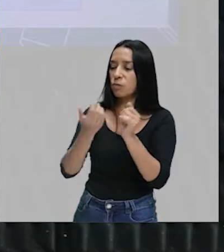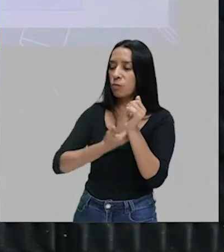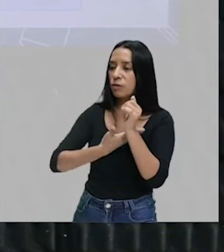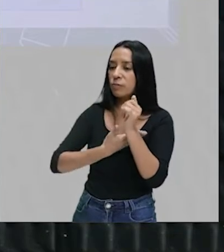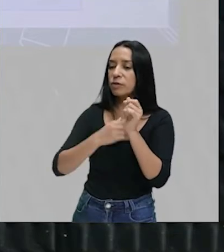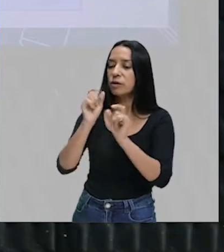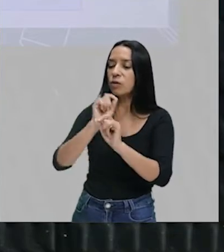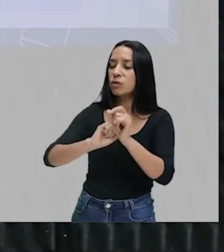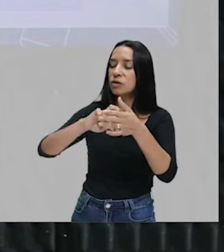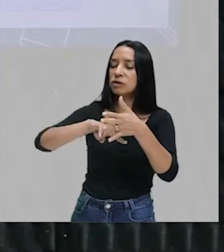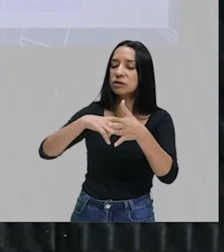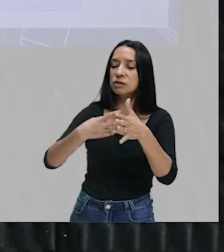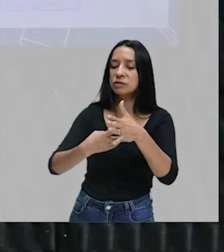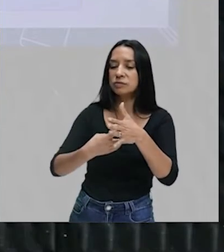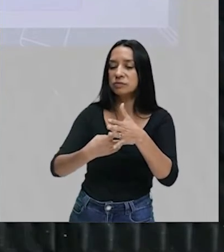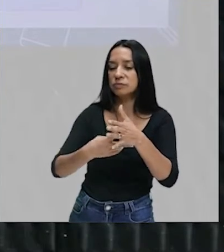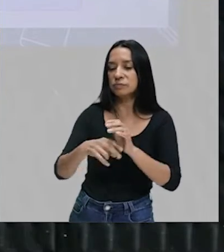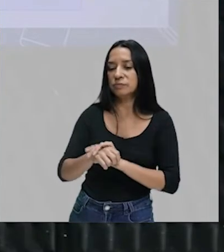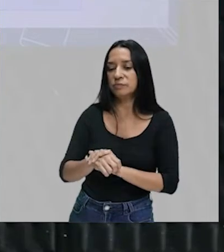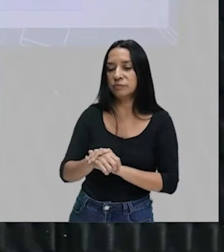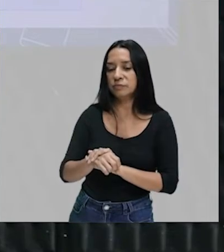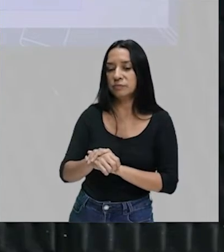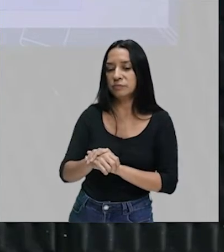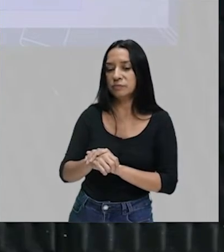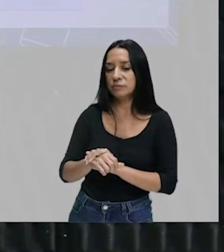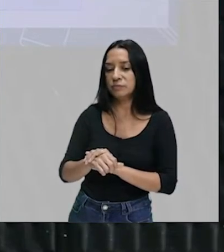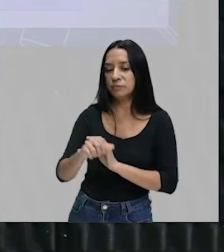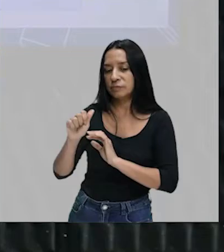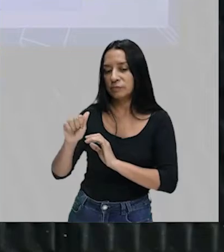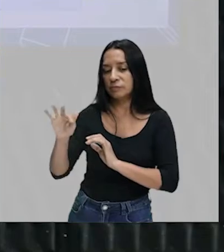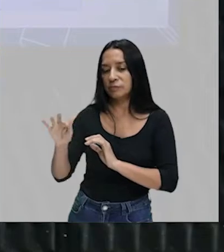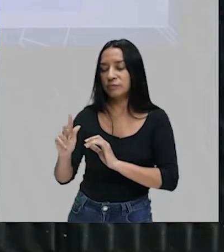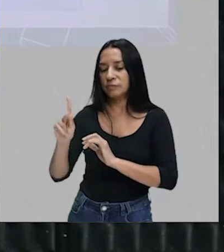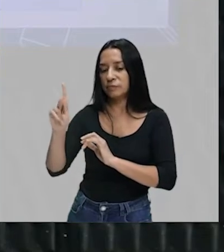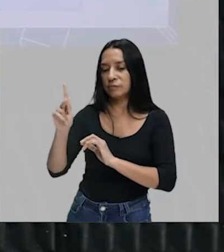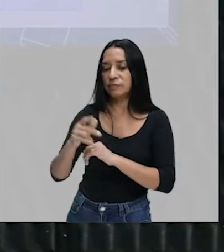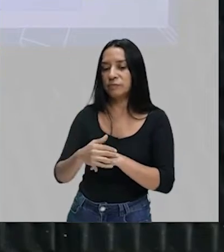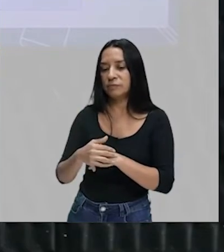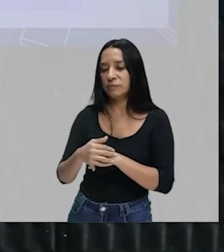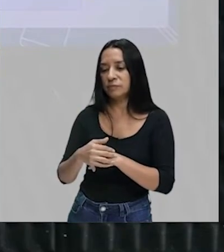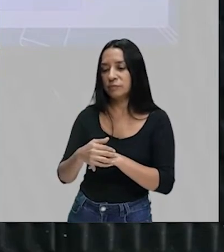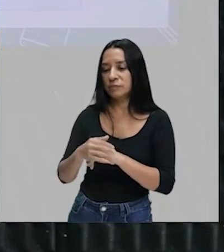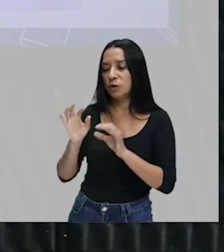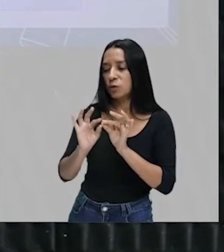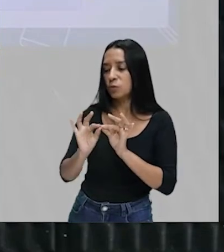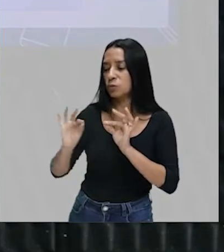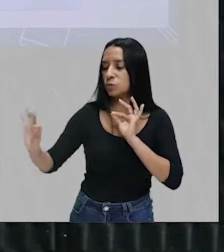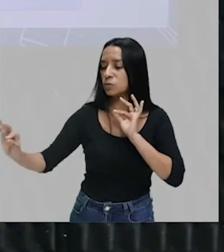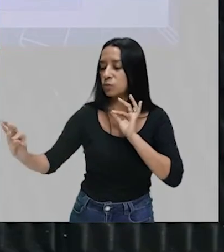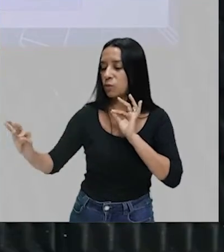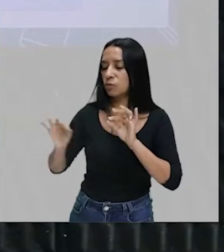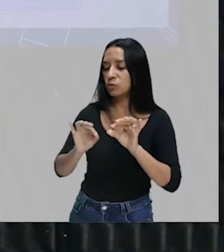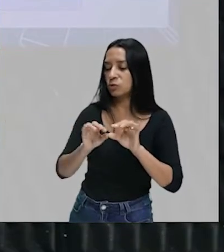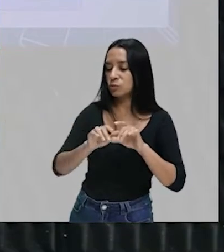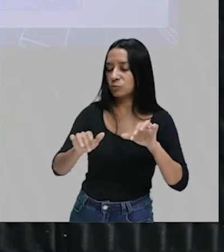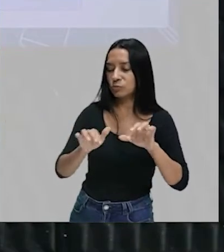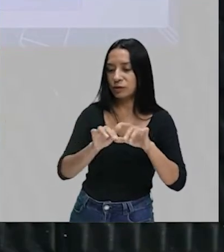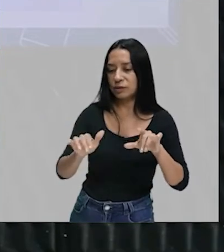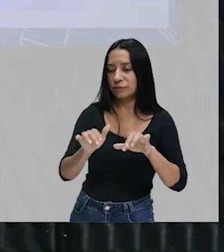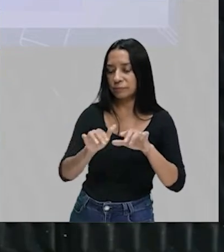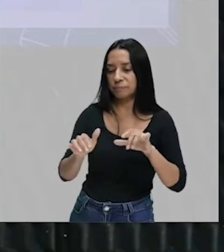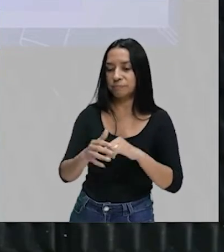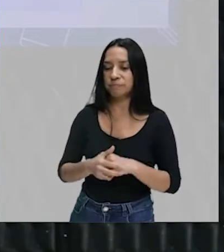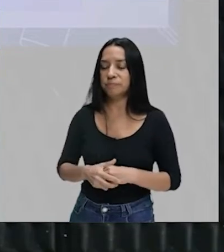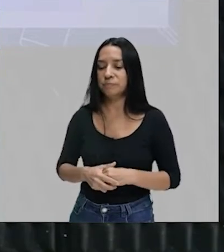para amiga dele O que que significa ele é fiquei que significa away from the keyboard quer dizer o tô longe do teclado eu tô distante